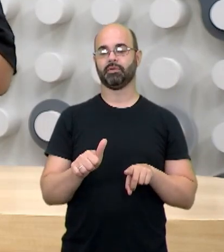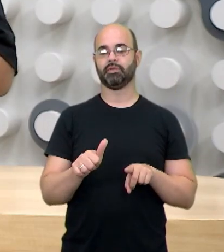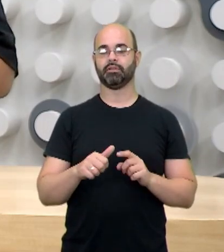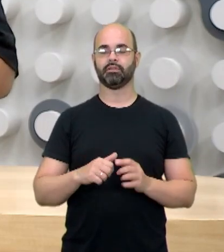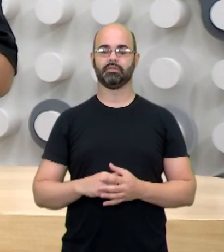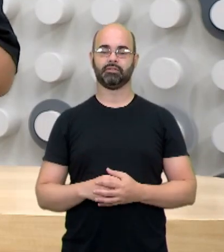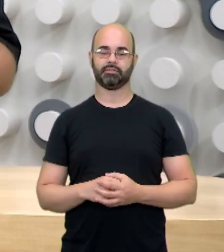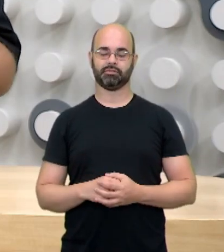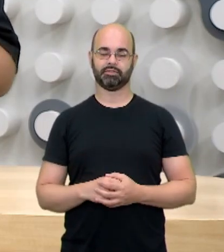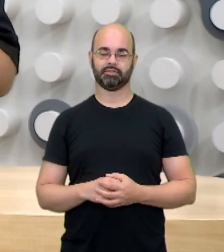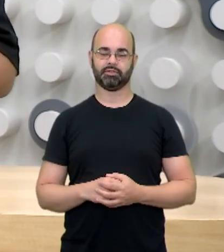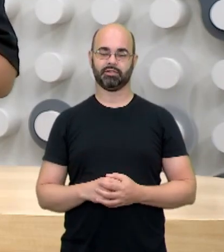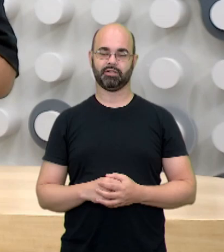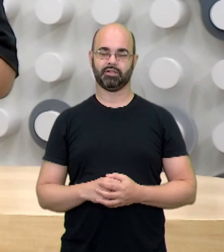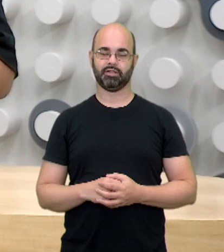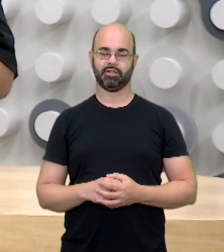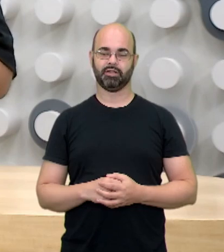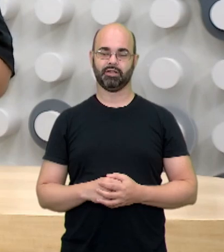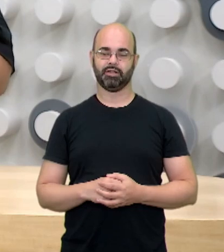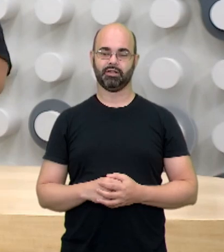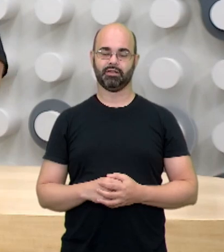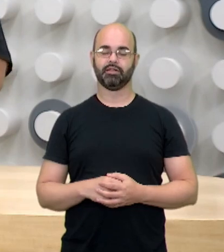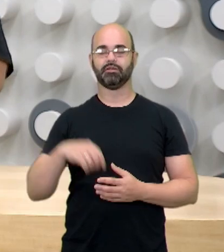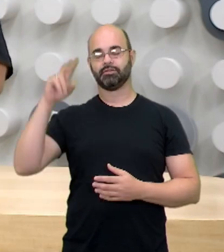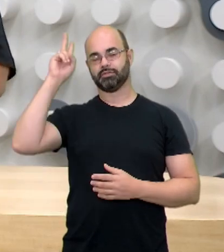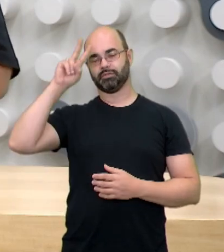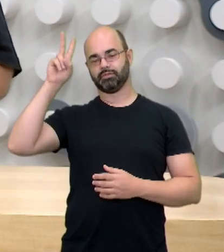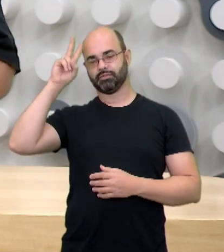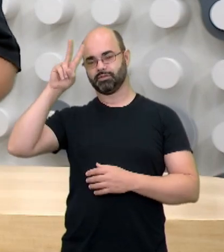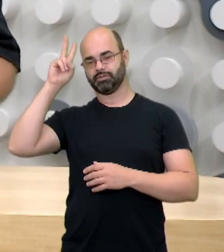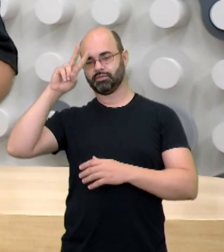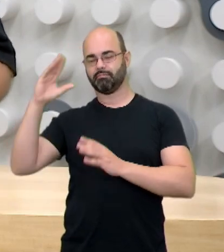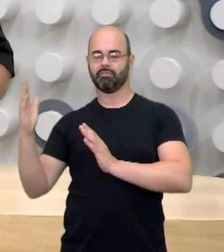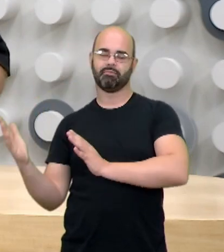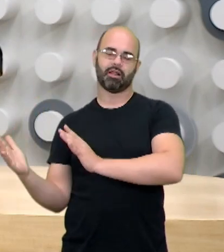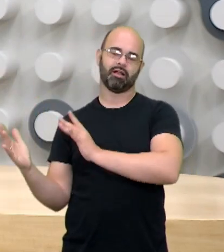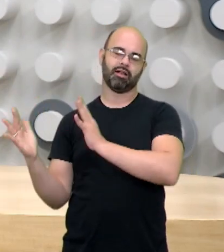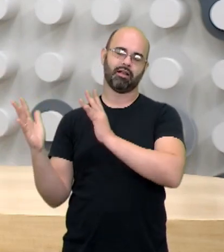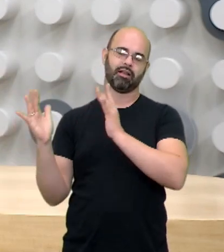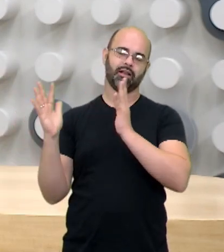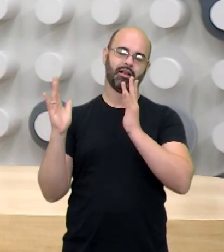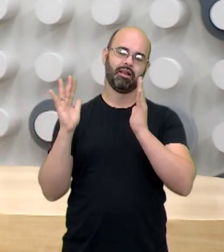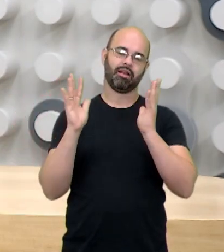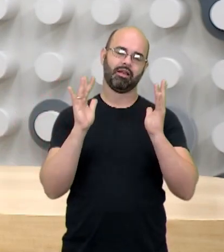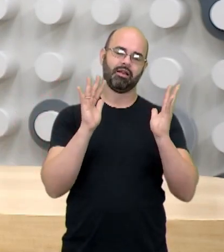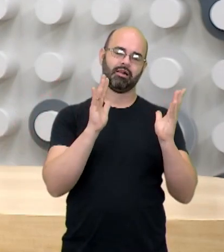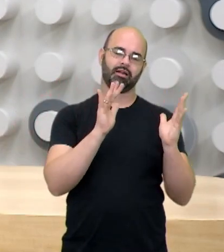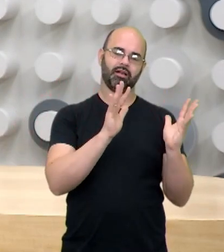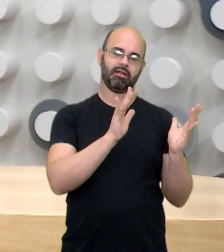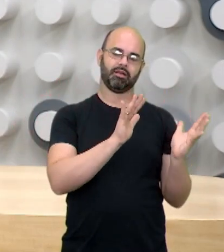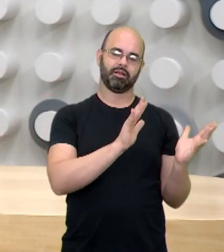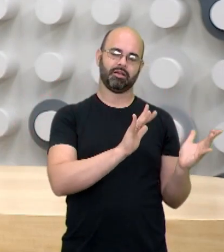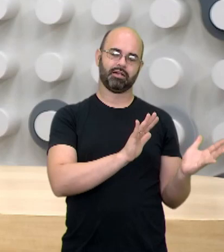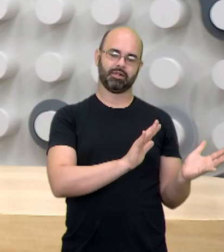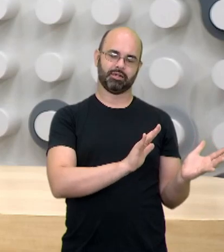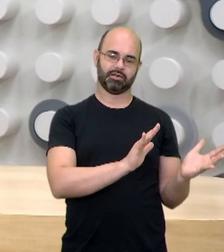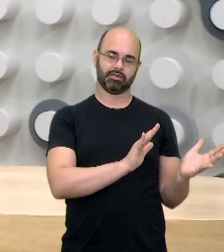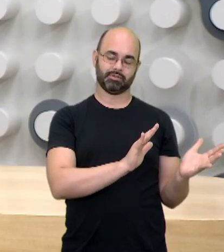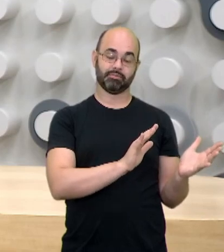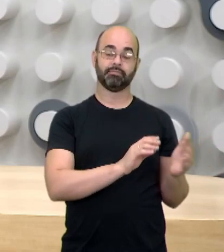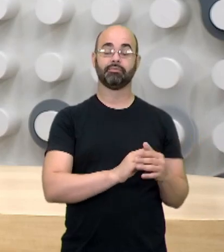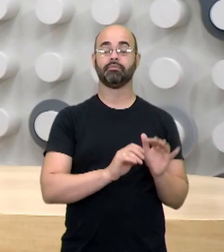histórico aí, nós fizemos aí, destrinchamos para vocês aí, né, a tabela do tempo geológico e chegamos ao final, né, falando